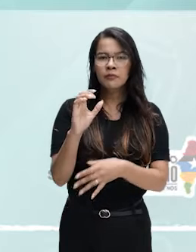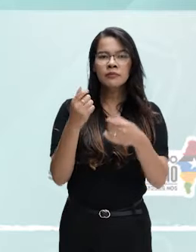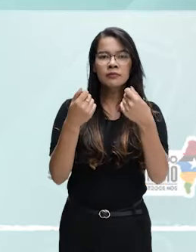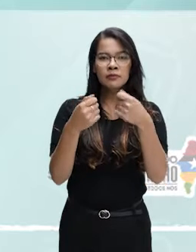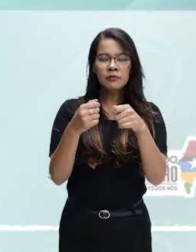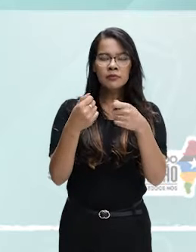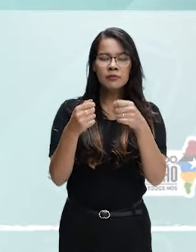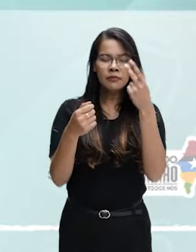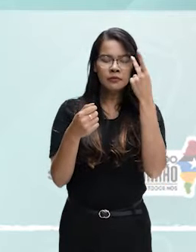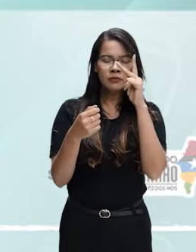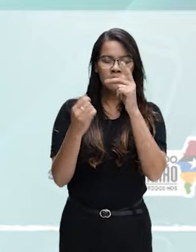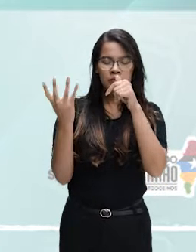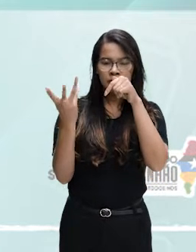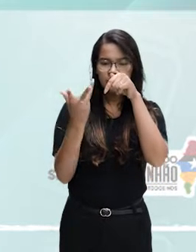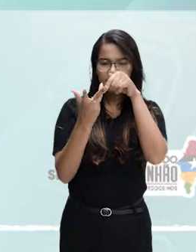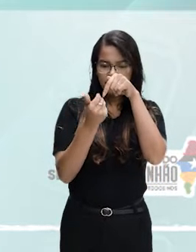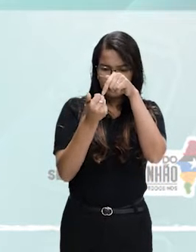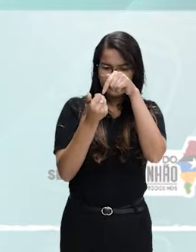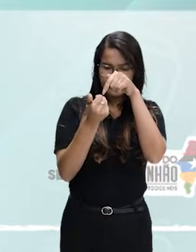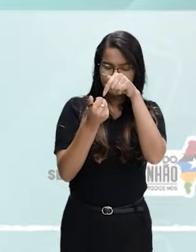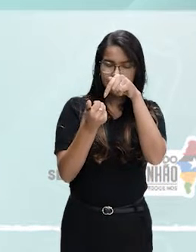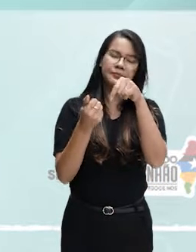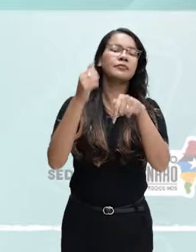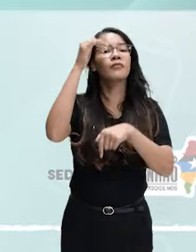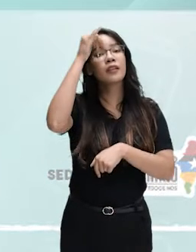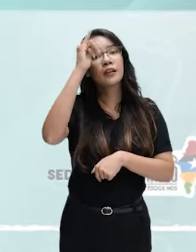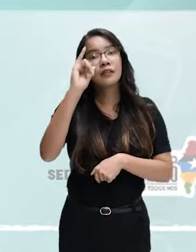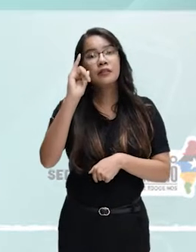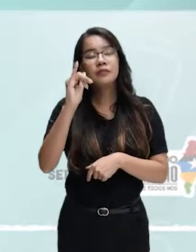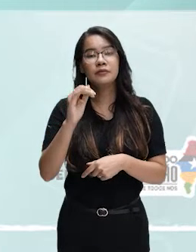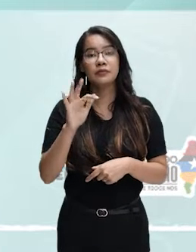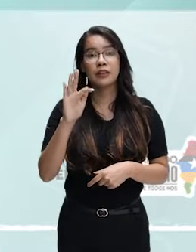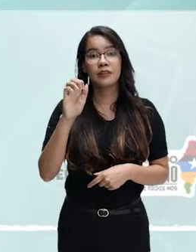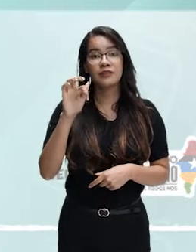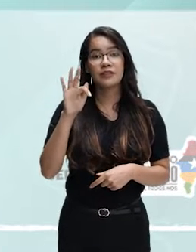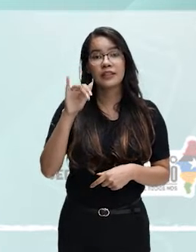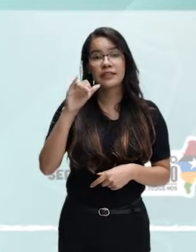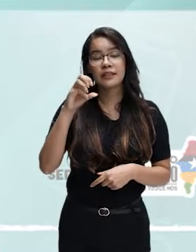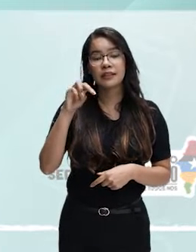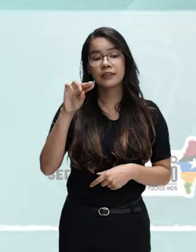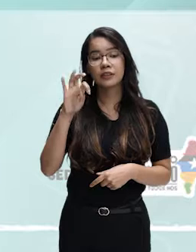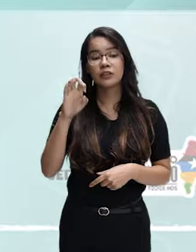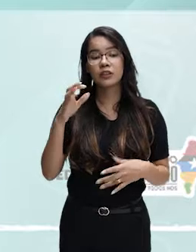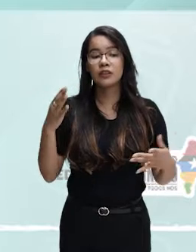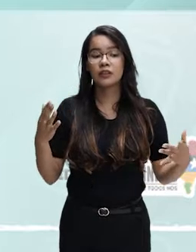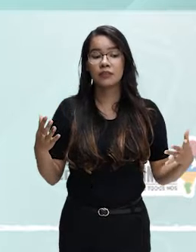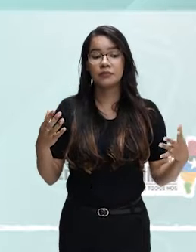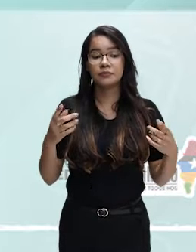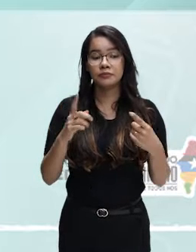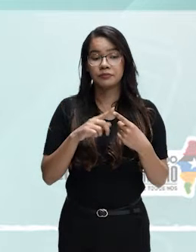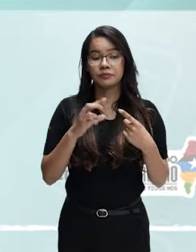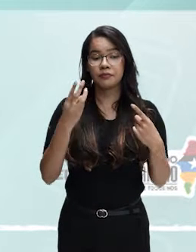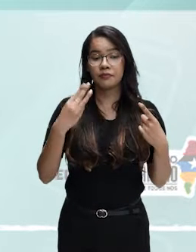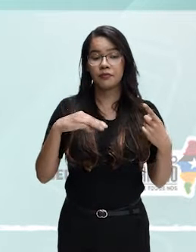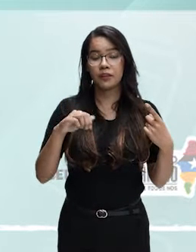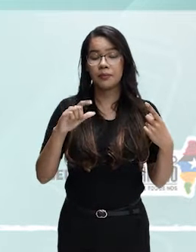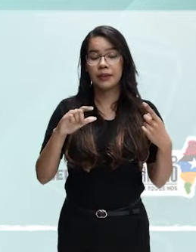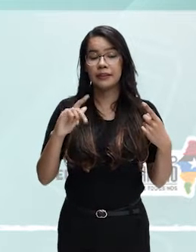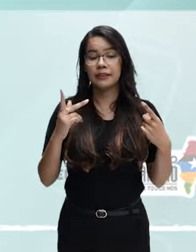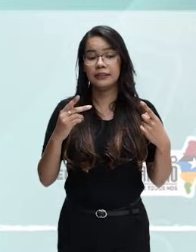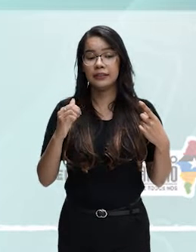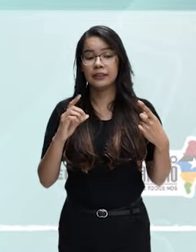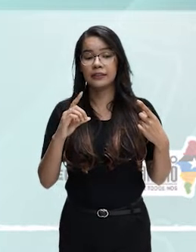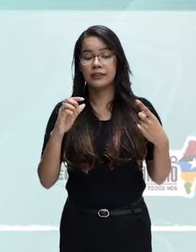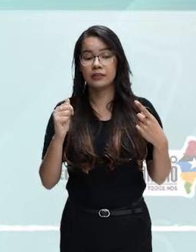precisa para qualificar a vaca como sendo eficiente, né? Então, perceba, por exemplo, a malhada. Ele deu tempo de